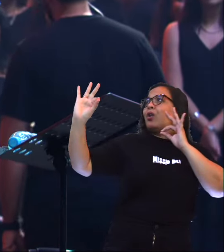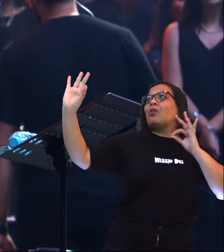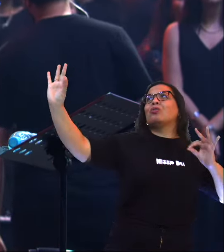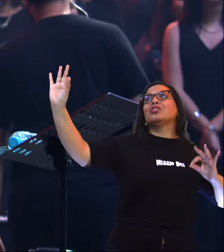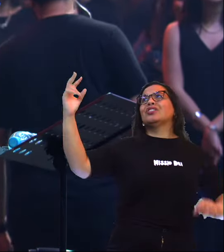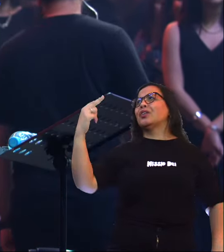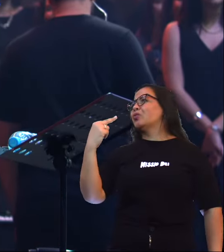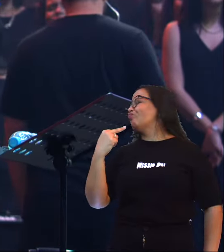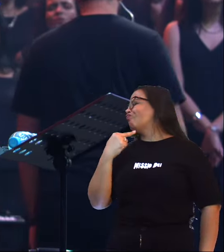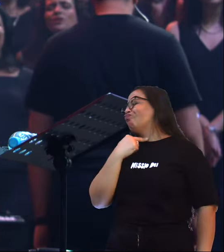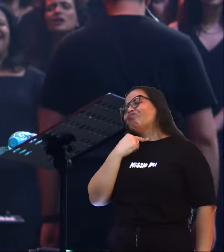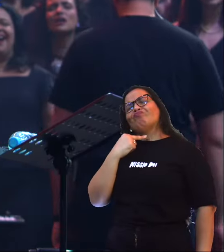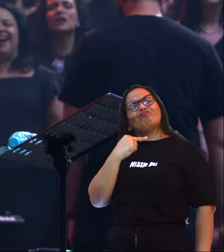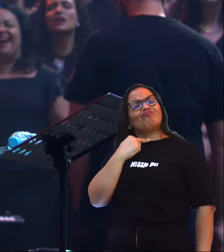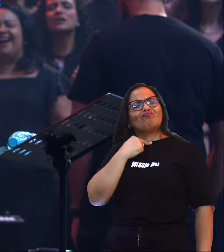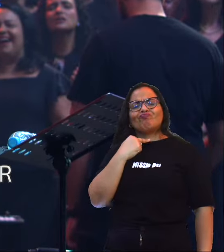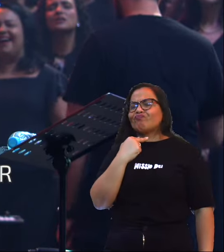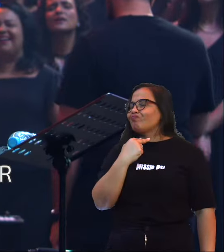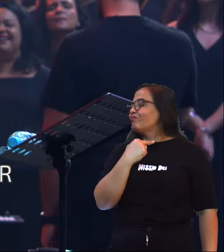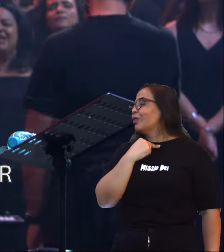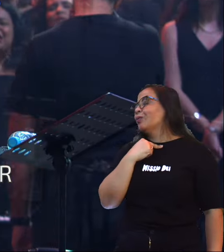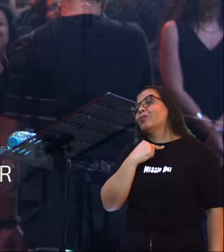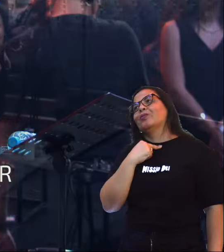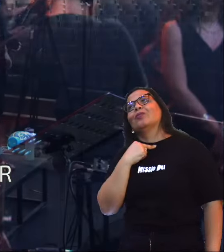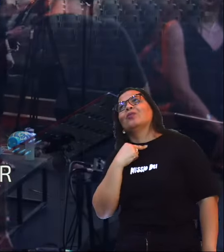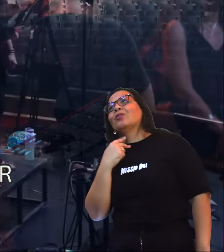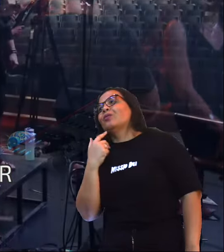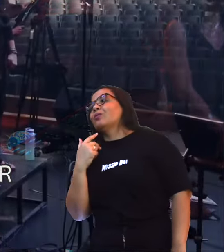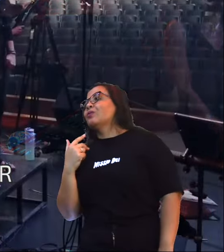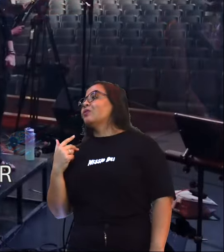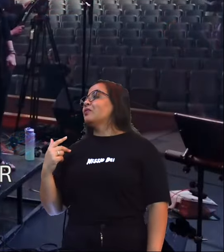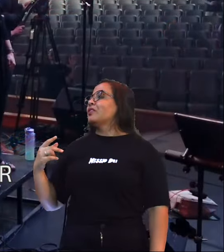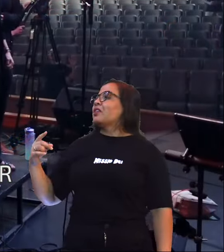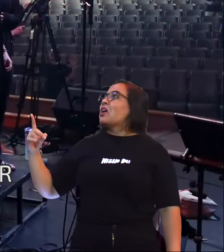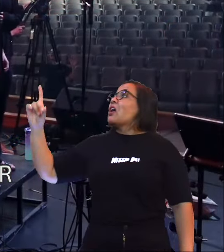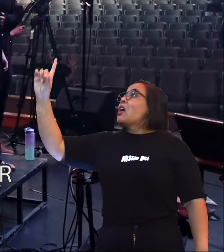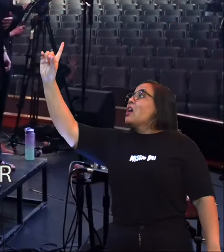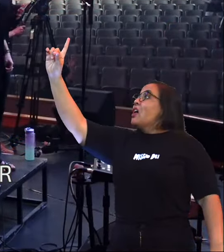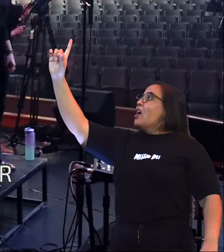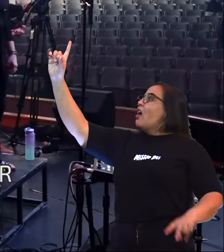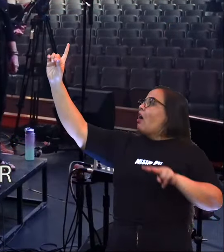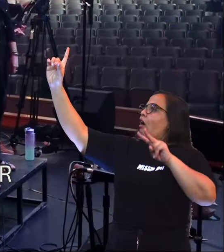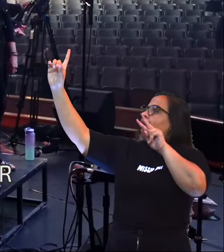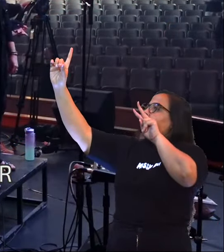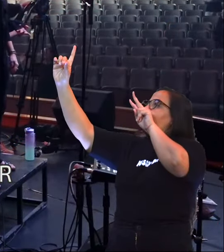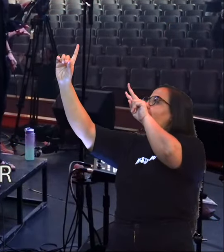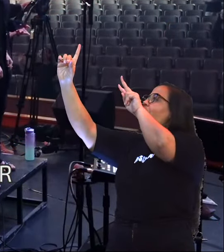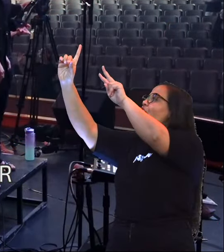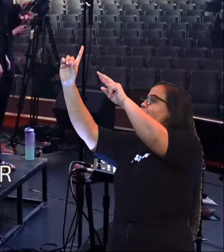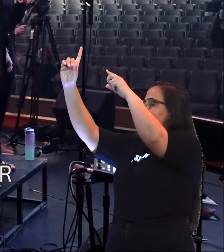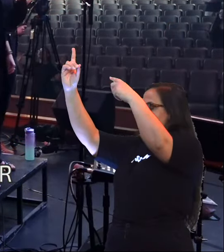dias em outro lugar. Me transforma ao